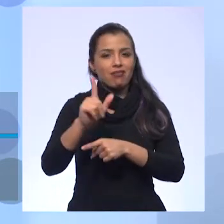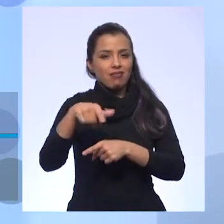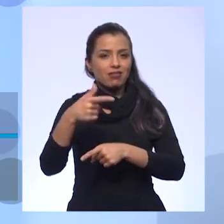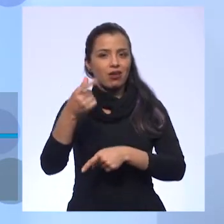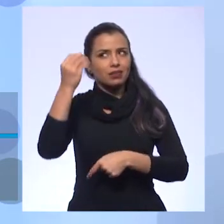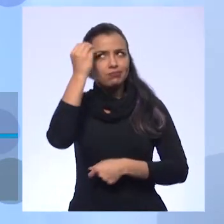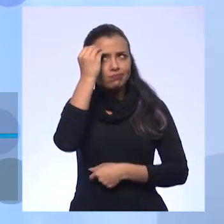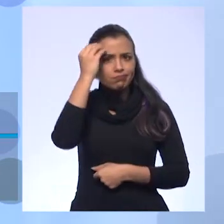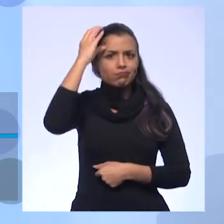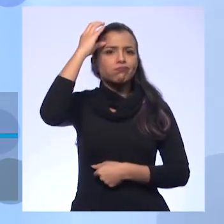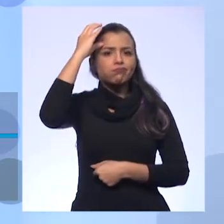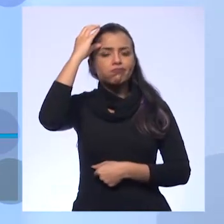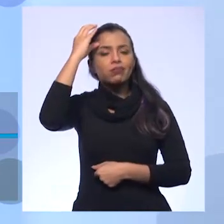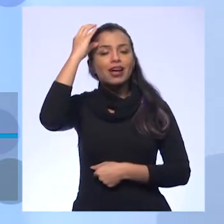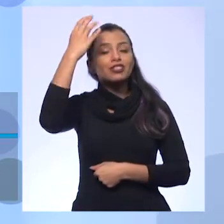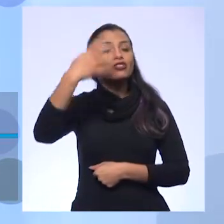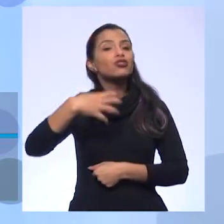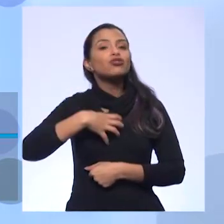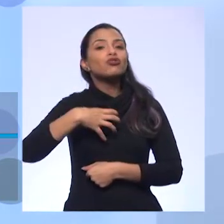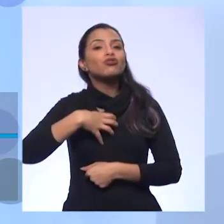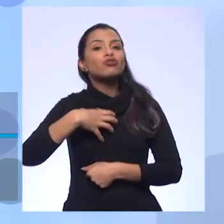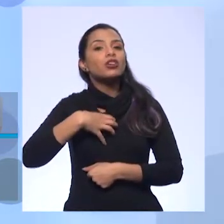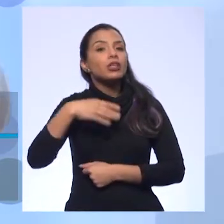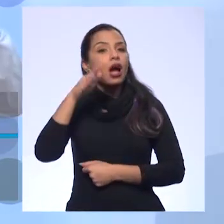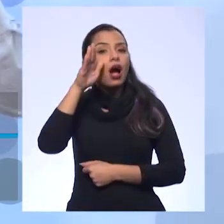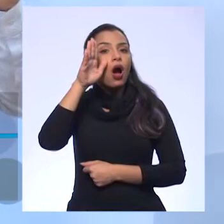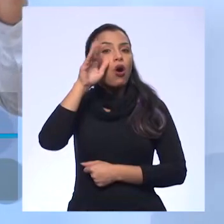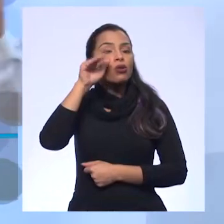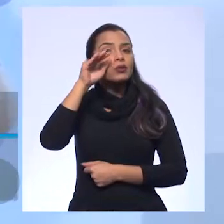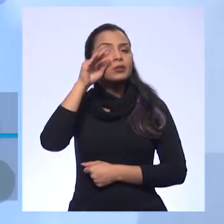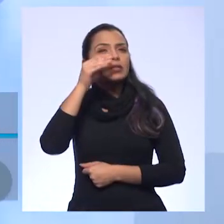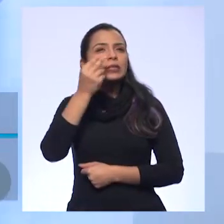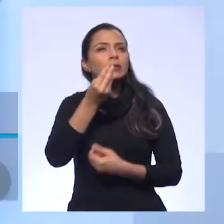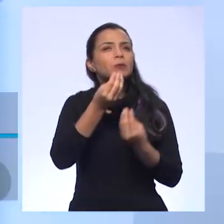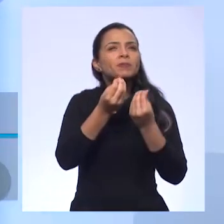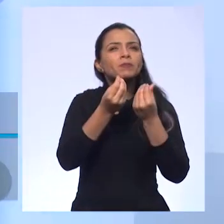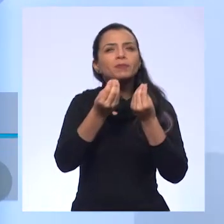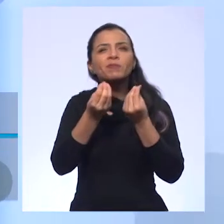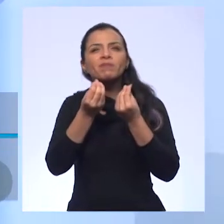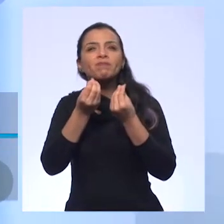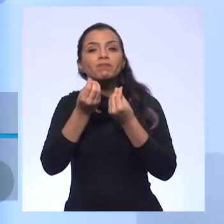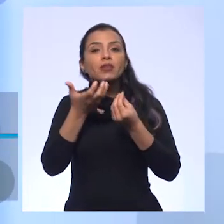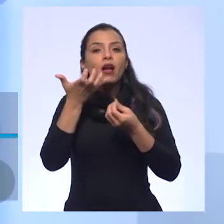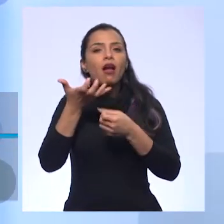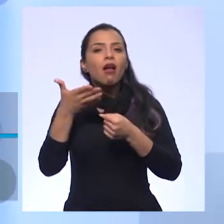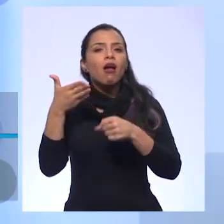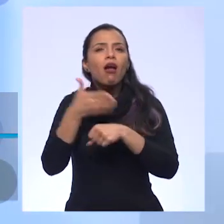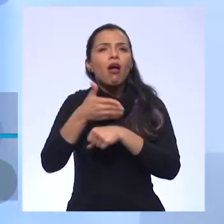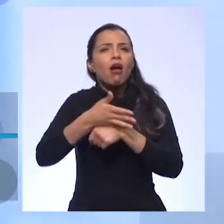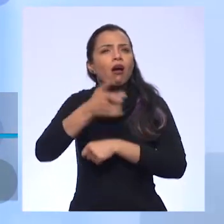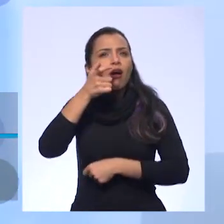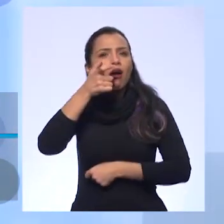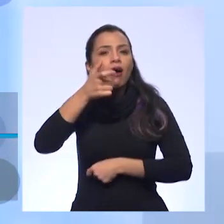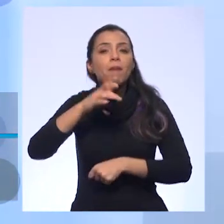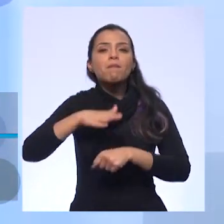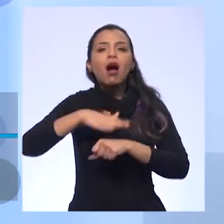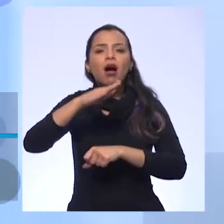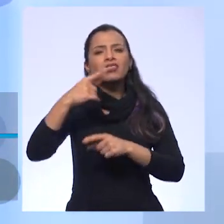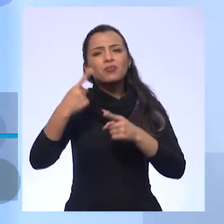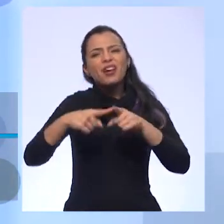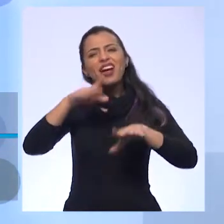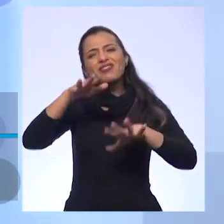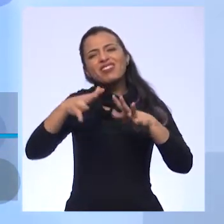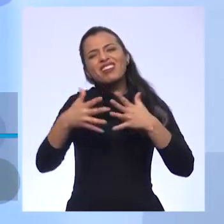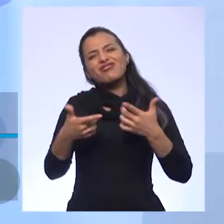contribuir. Sim. De uma forma que suscite a curiosidade, né? O aluno ficar curioso, ele querer participar e tal. Porque já é um pouco